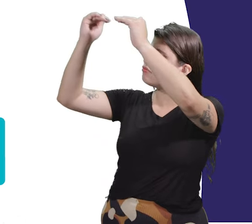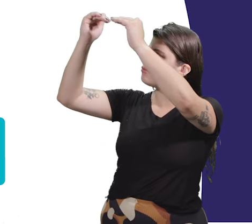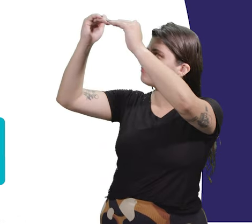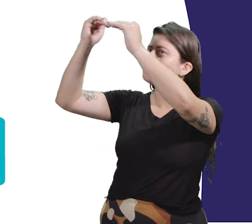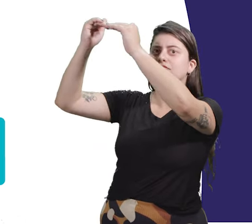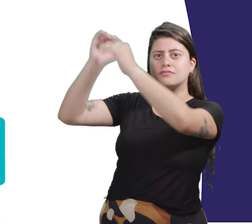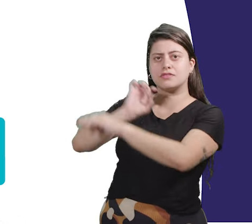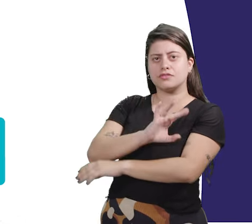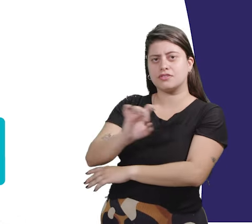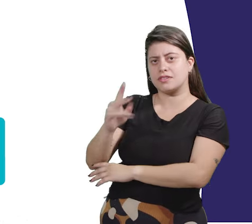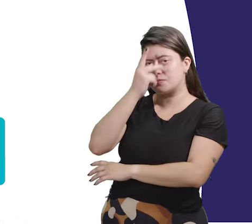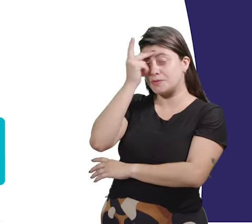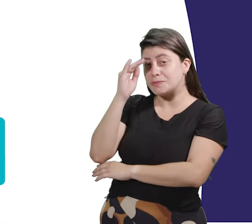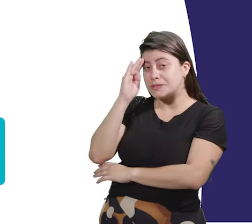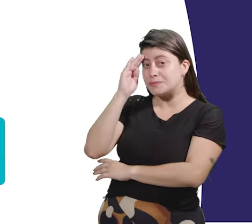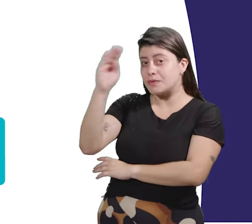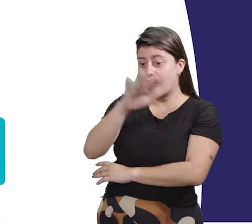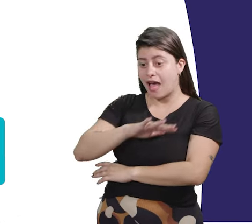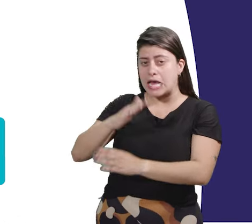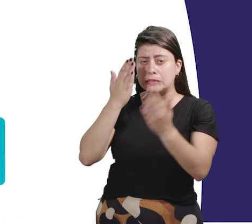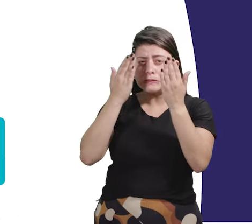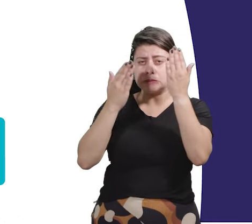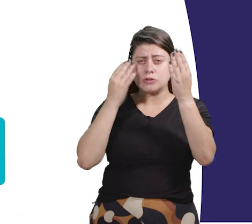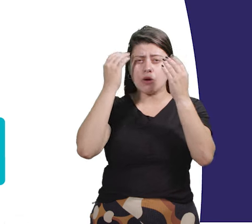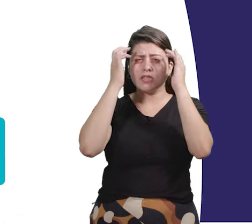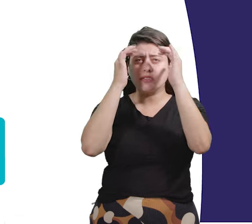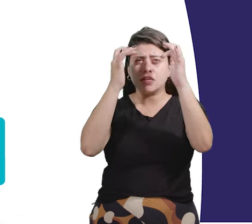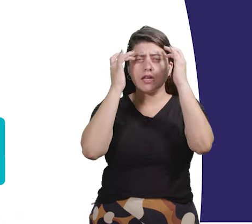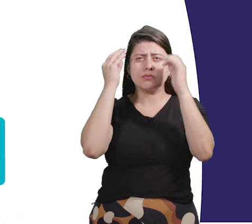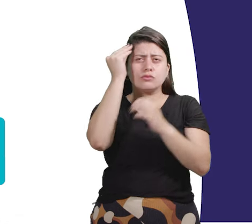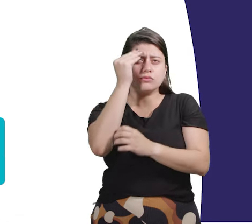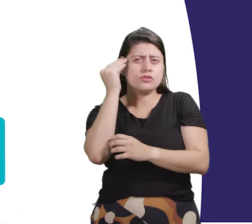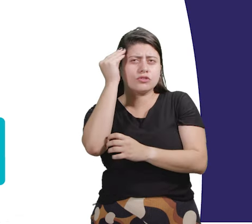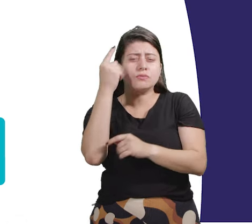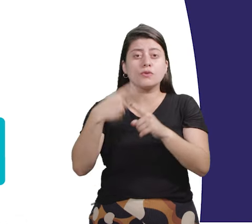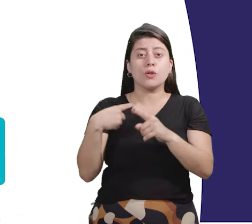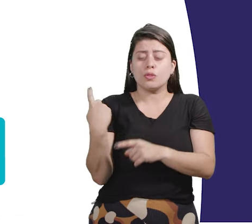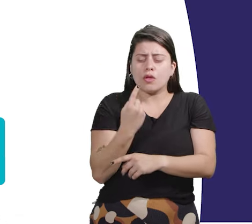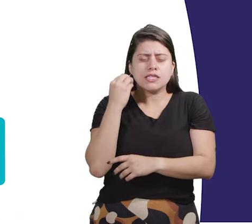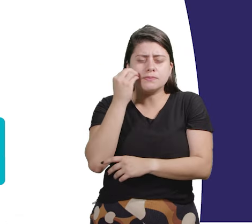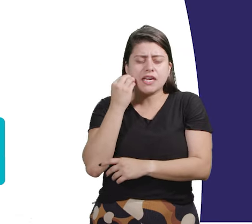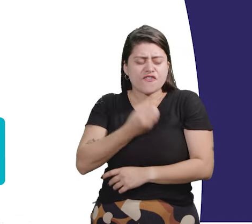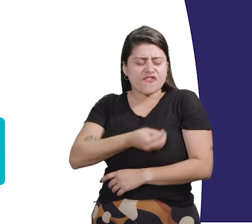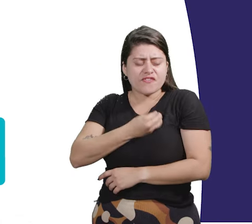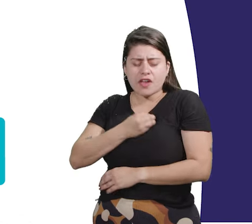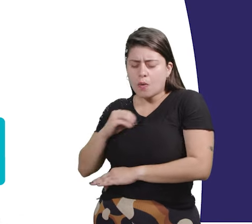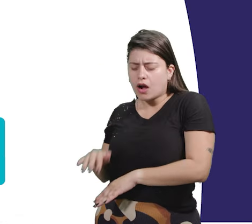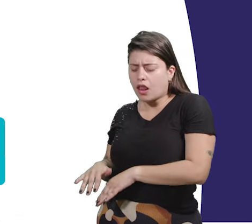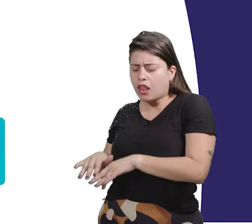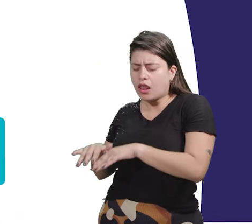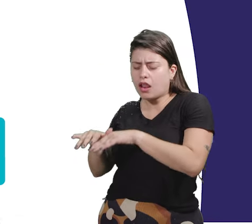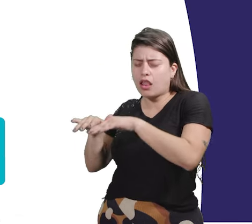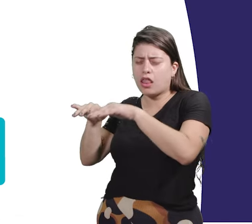né? As nossas experiências, as nossas vivências, elas podem sim influenciar na nossa vida